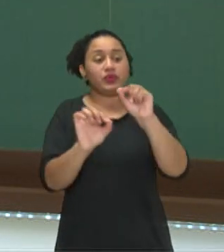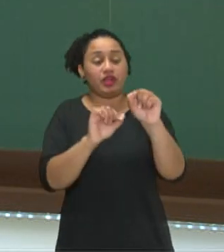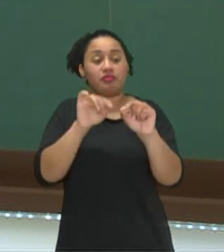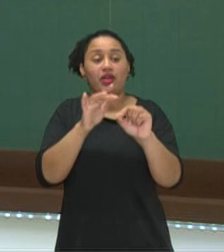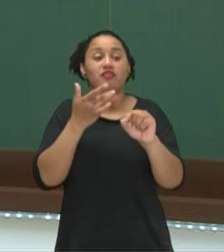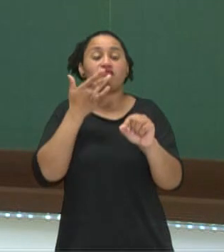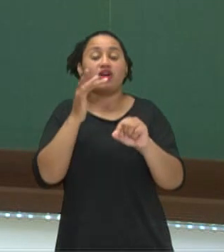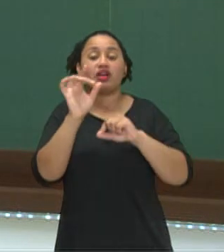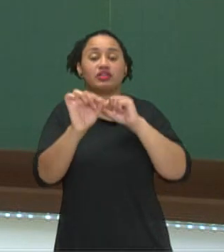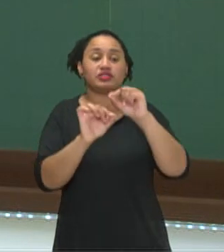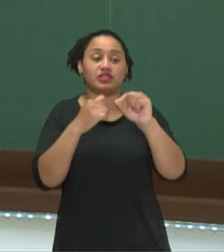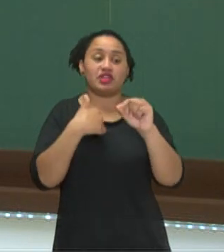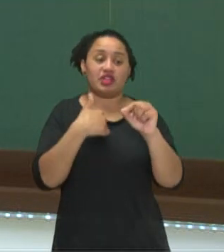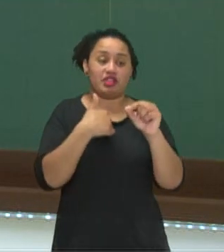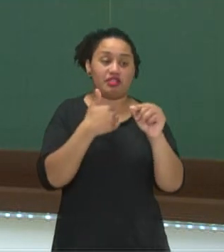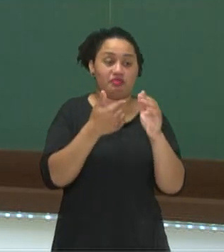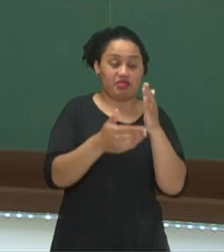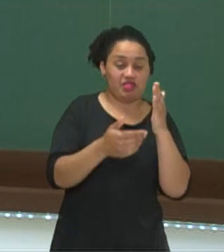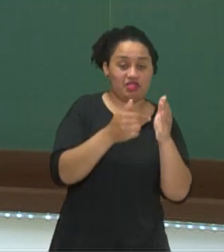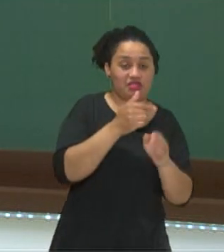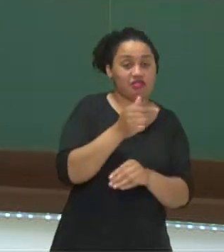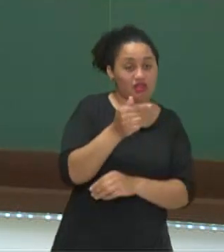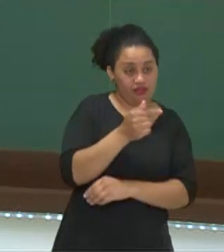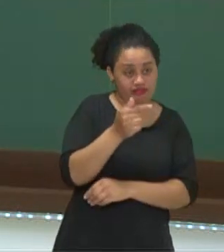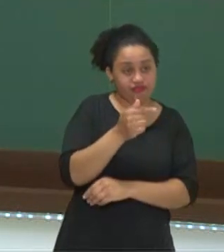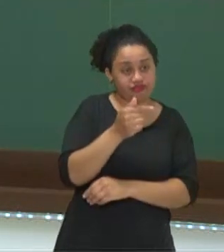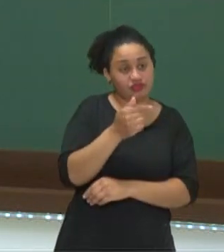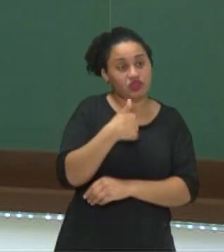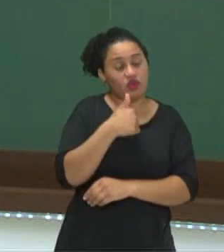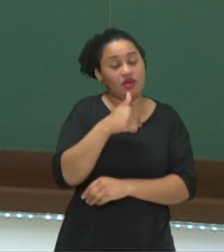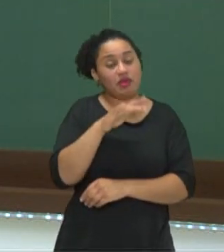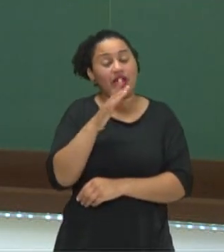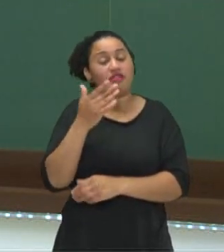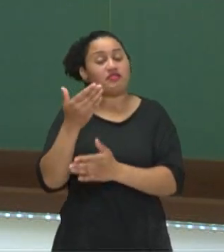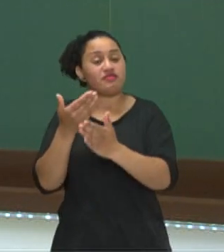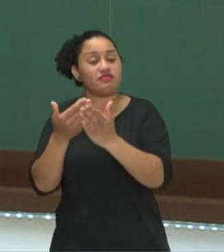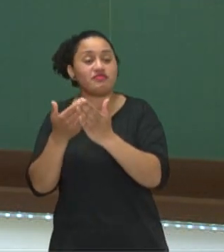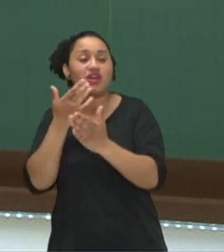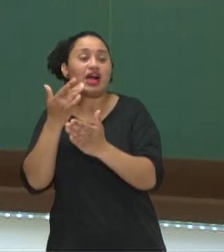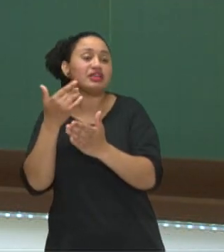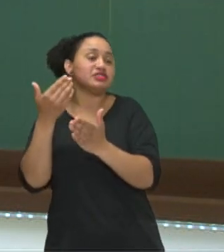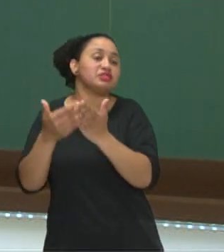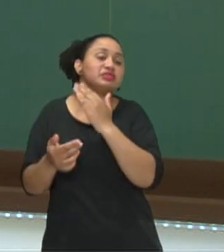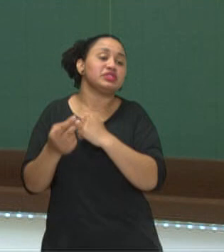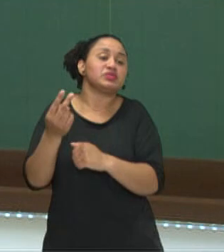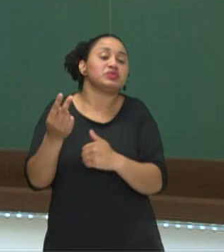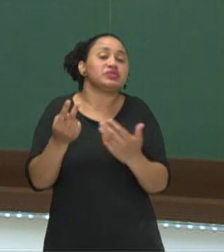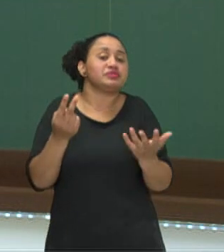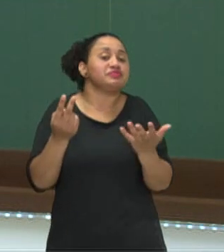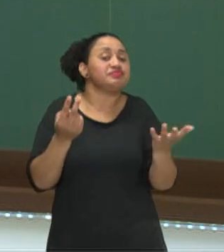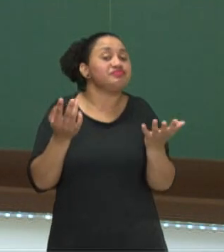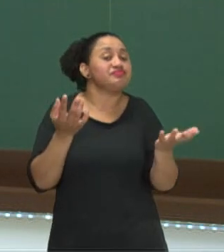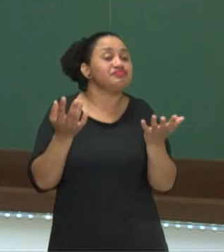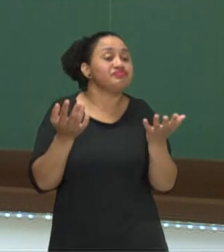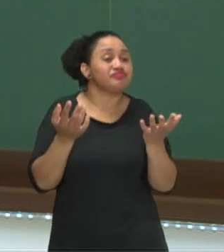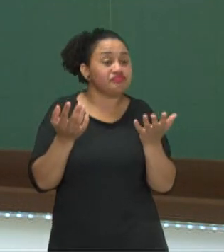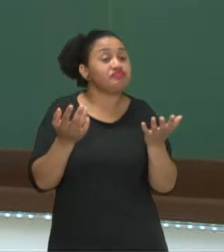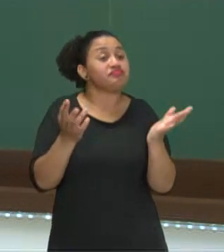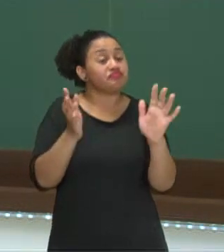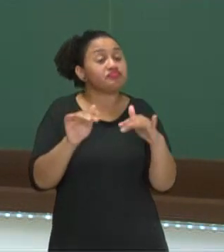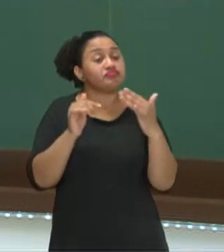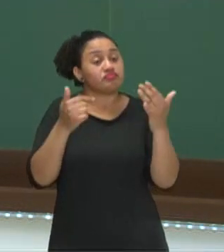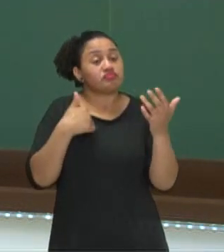mais fácil eu perder 7 elétrons ou é mais fácil eu perder 2 elétrons? Visto